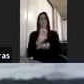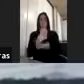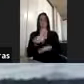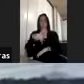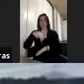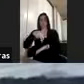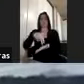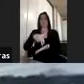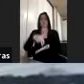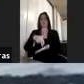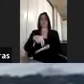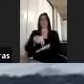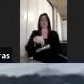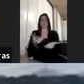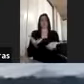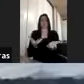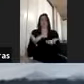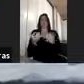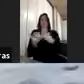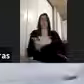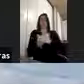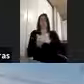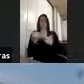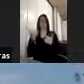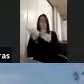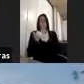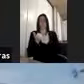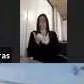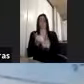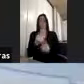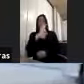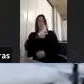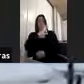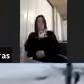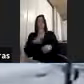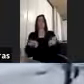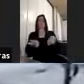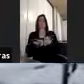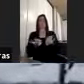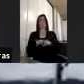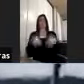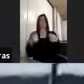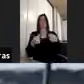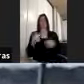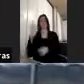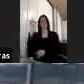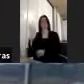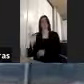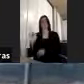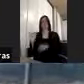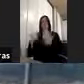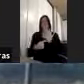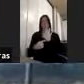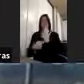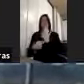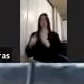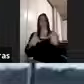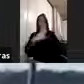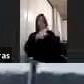das autoridades que cobrem dela aquilo que elas têm que ser cobrado. É a